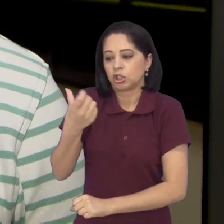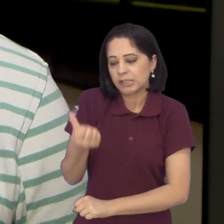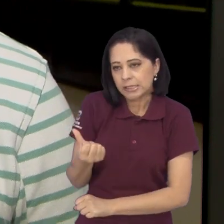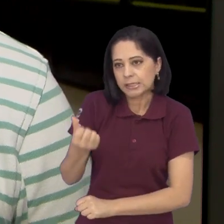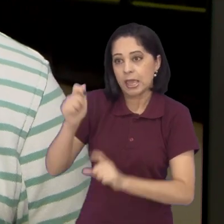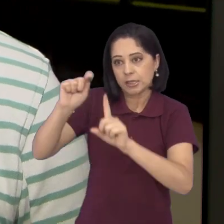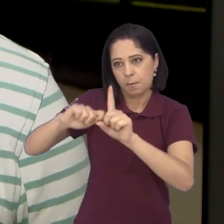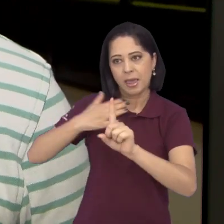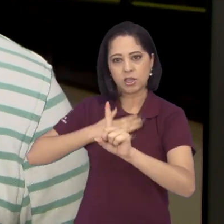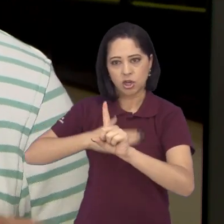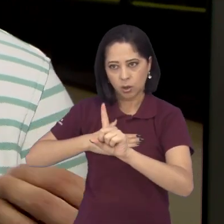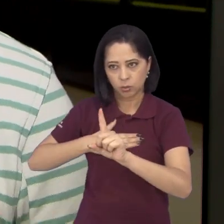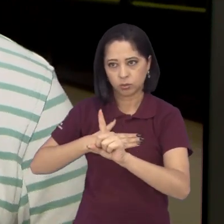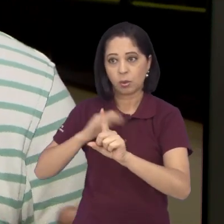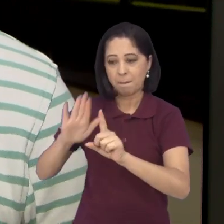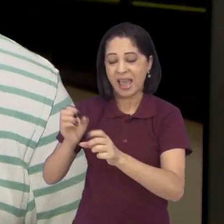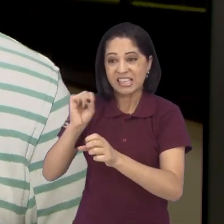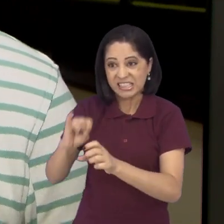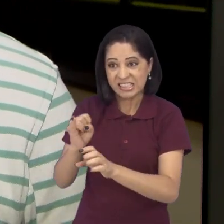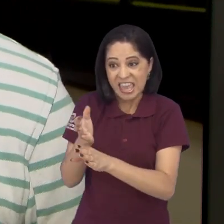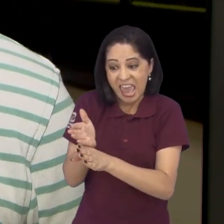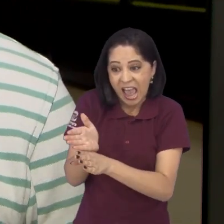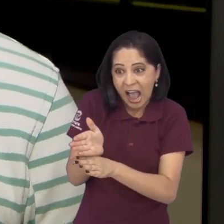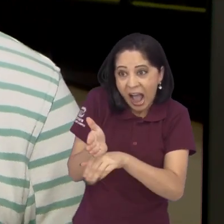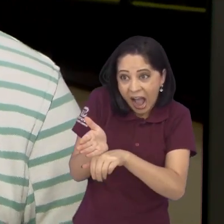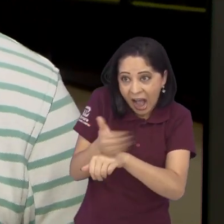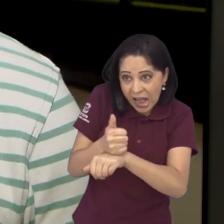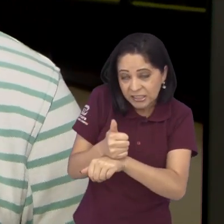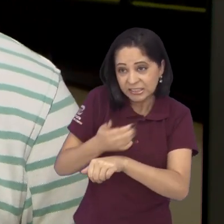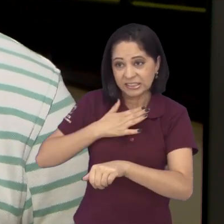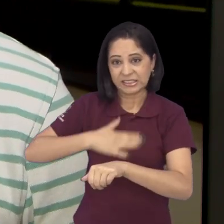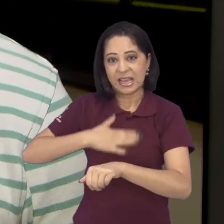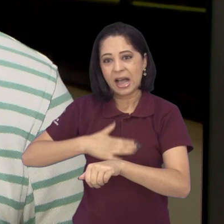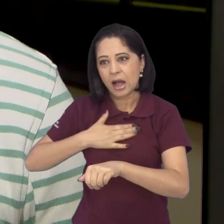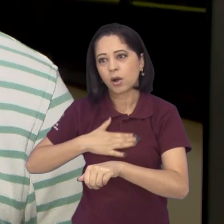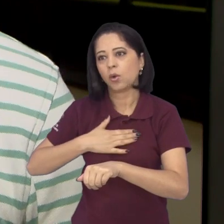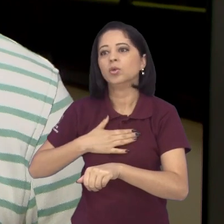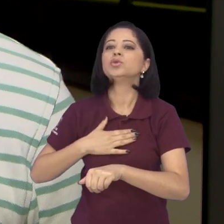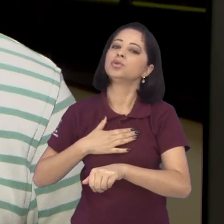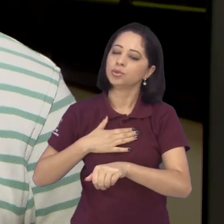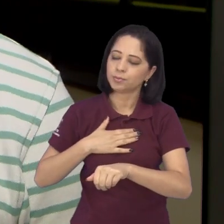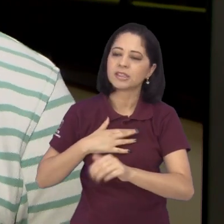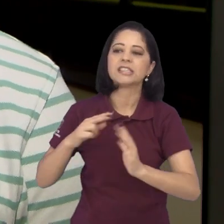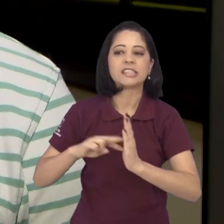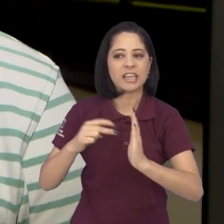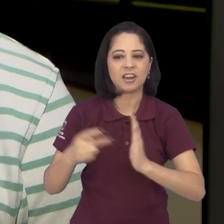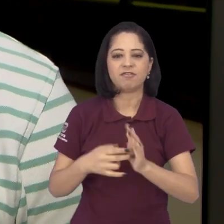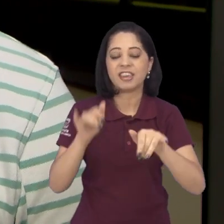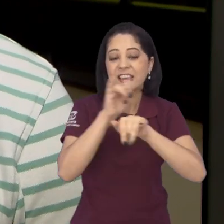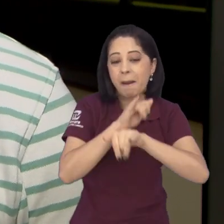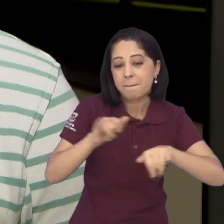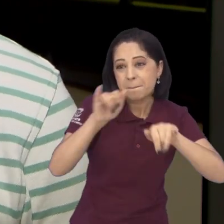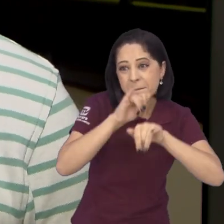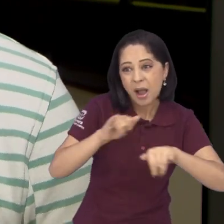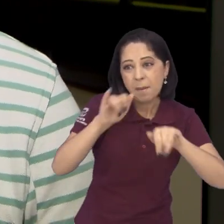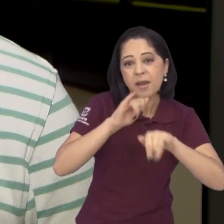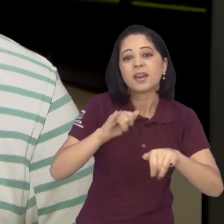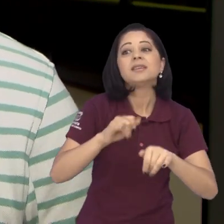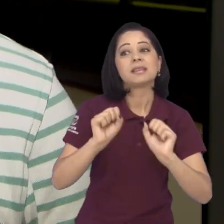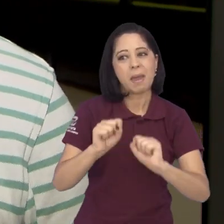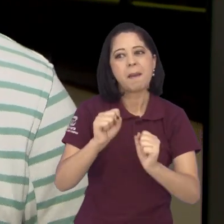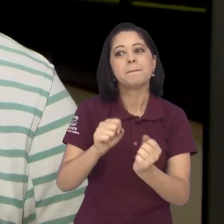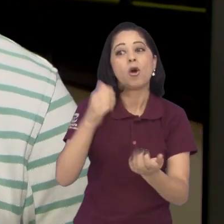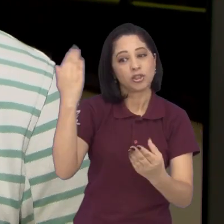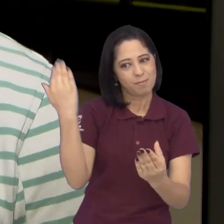qualquer ato que tenha pedido expresso de voto para pré-candidato pode ser considerado como propaganda antecipada e